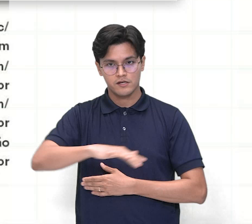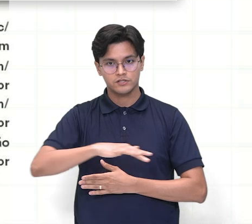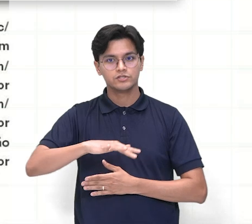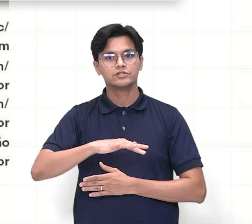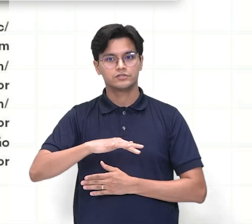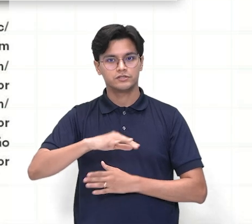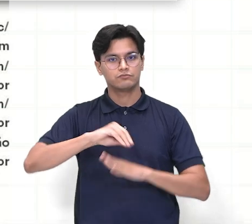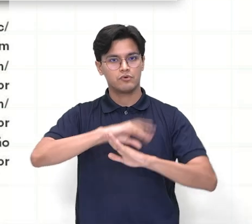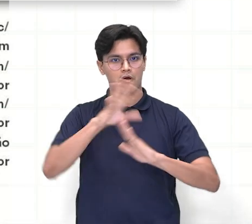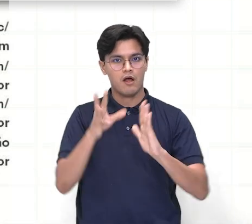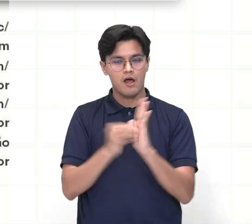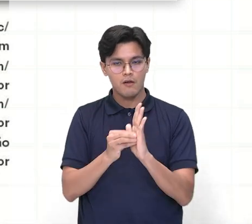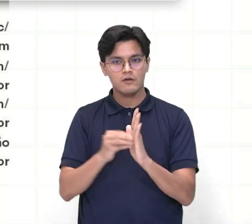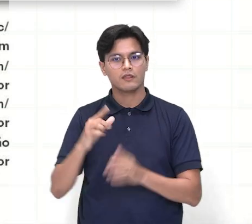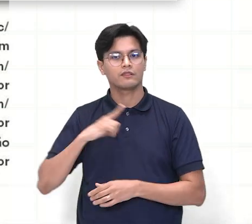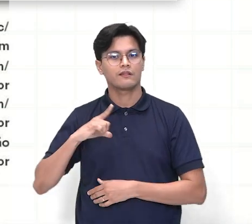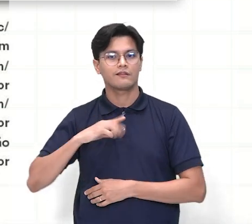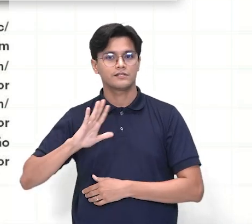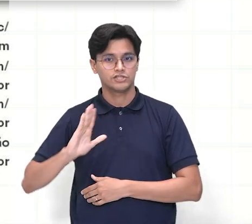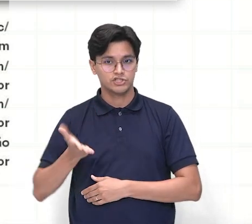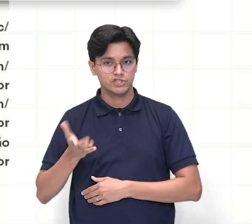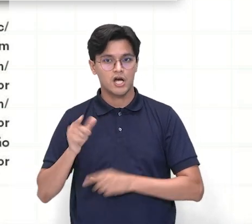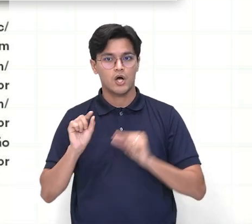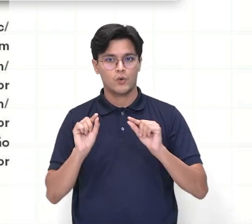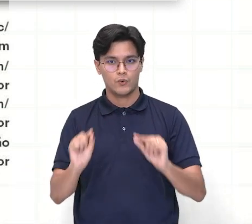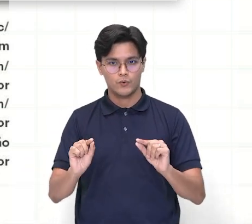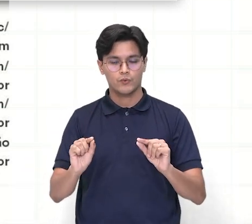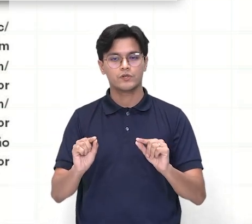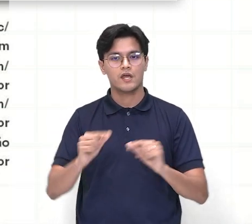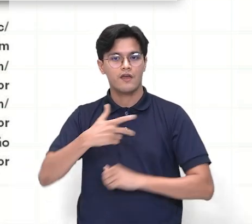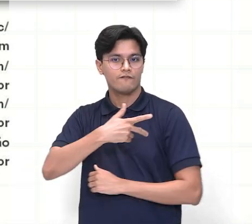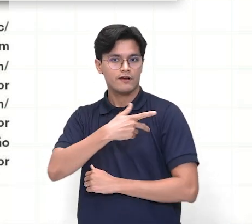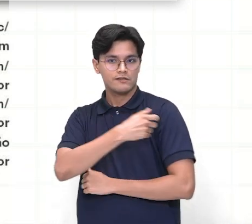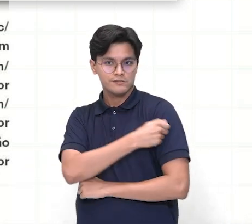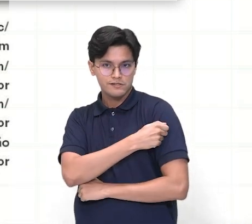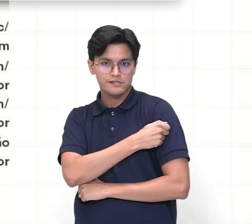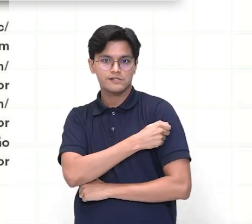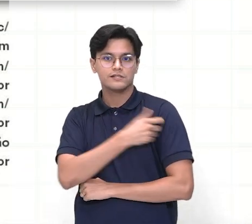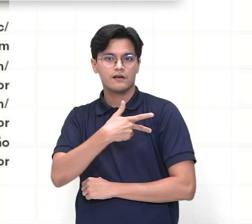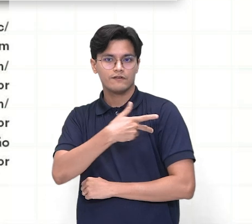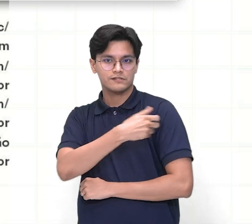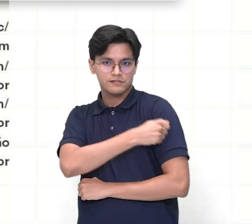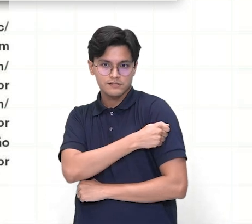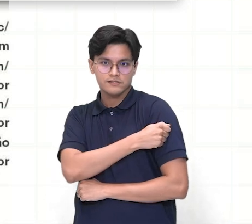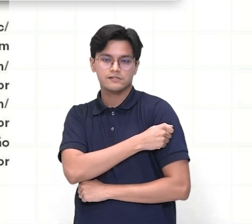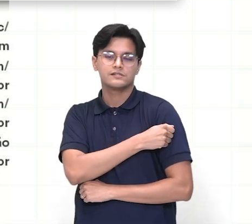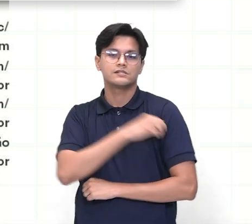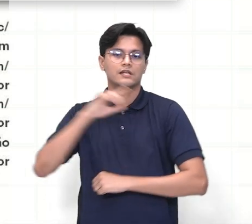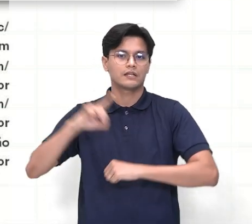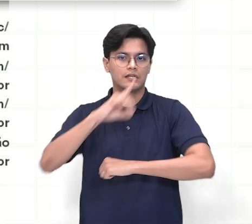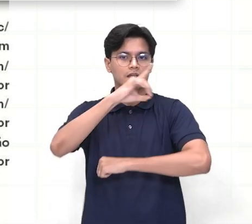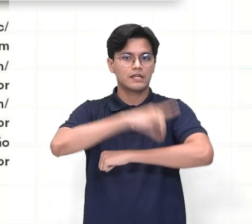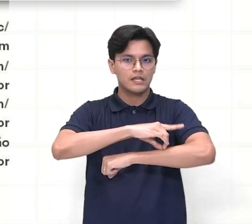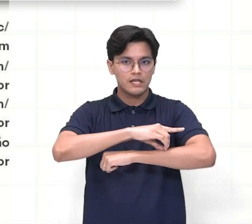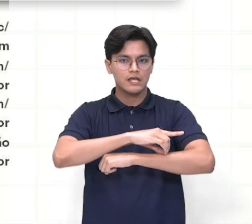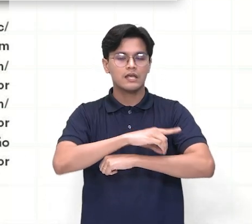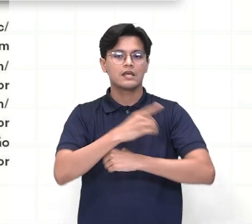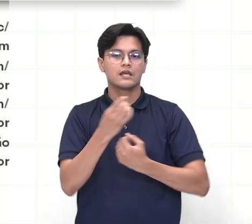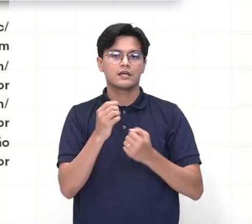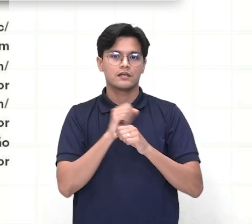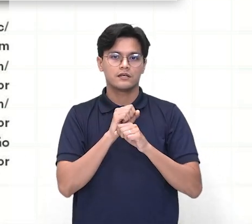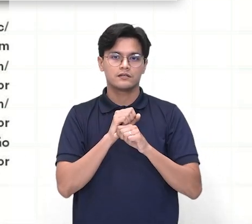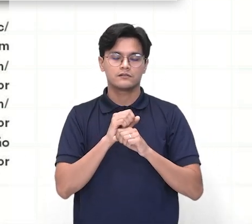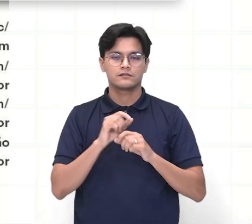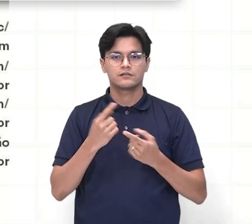já temos aí a distribuição de vacinas para a dengue, né? De crianças